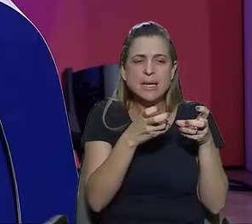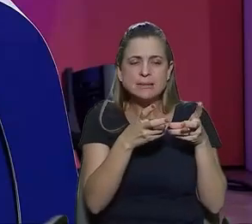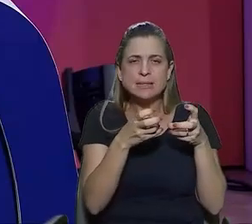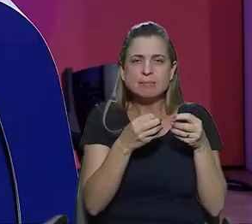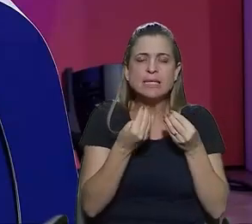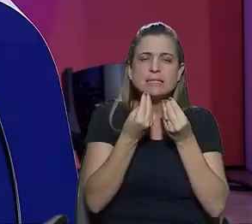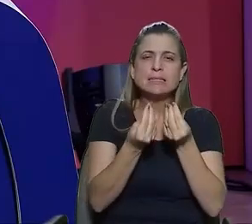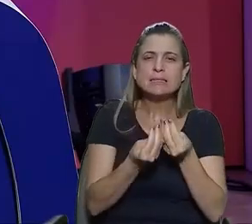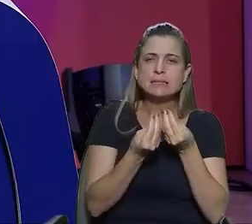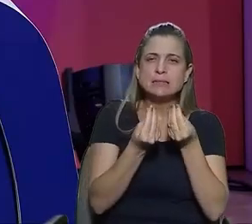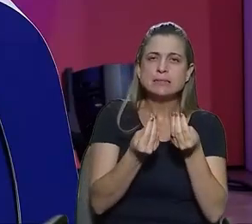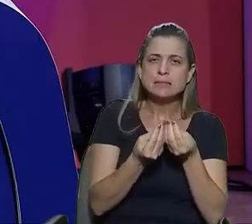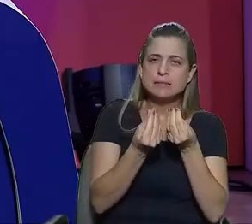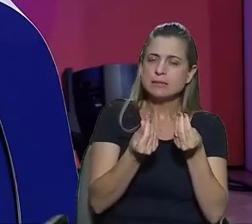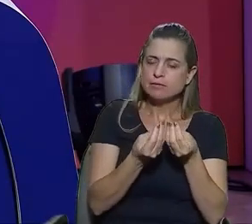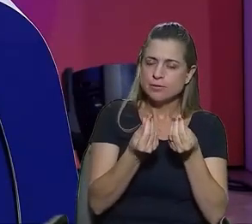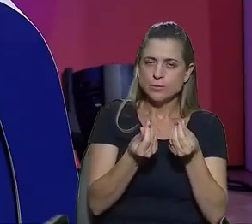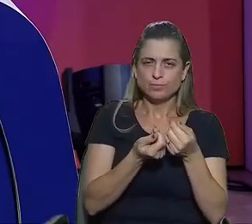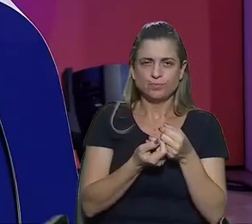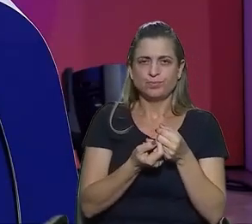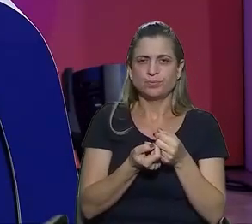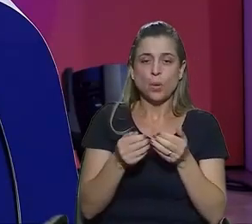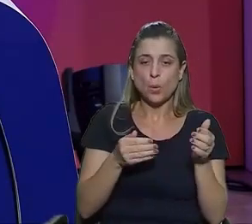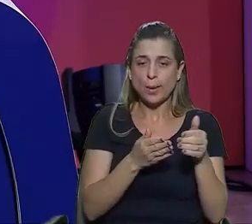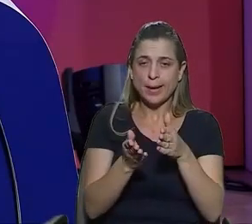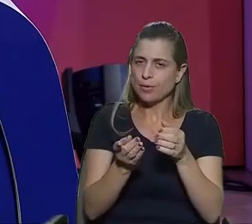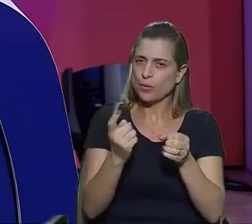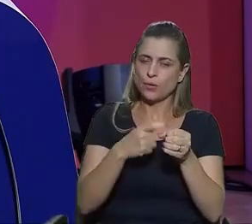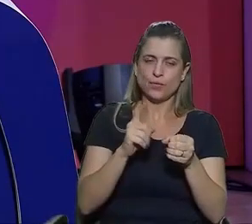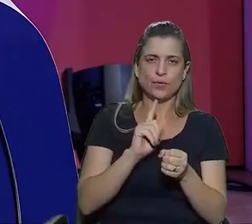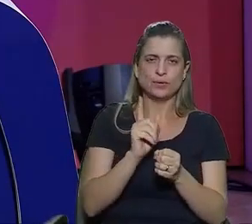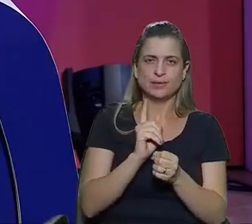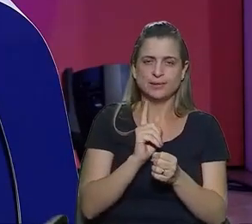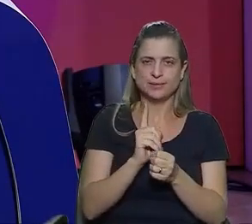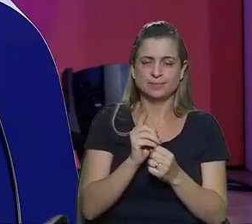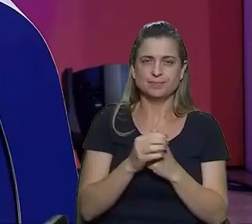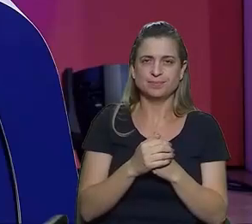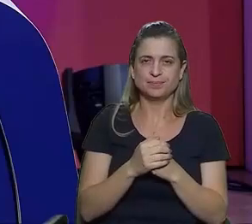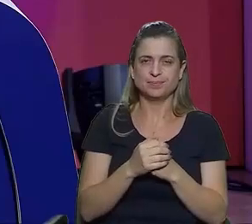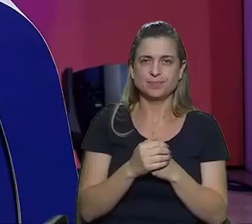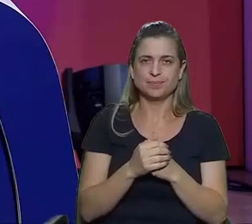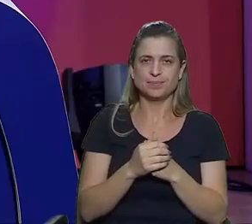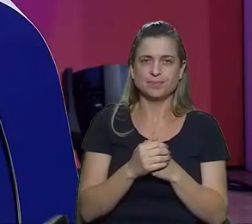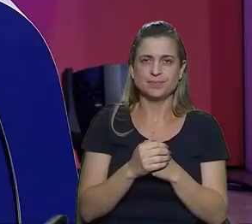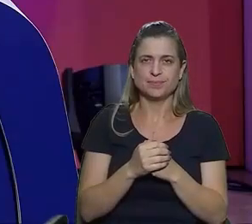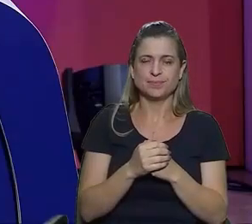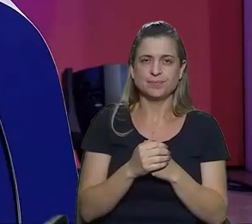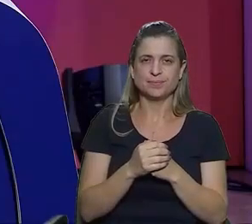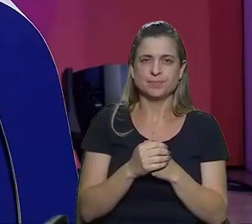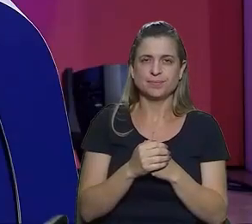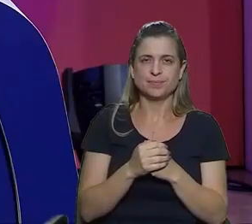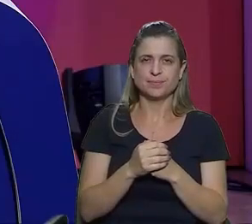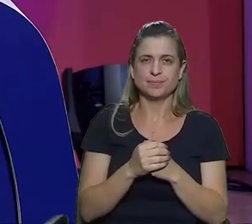que acontecem. É um caminho sem volta, né? E, sobretudo, quando a gente